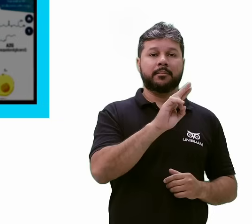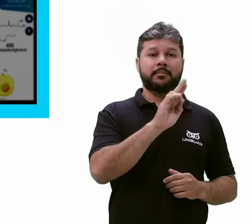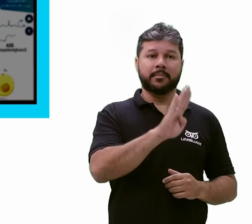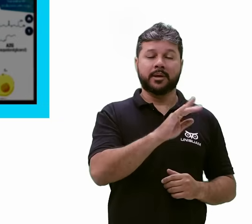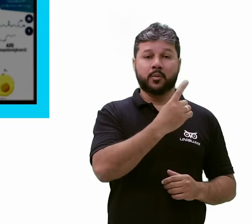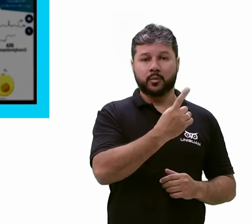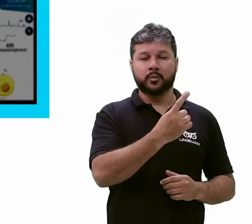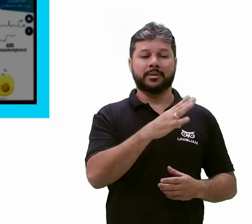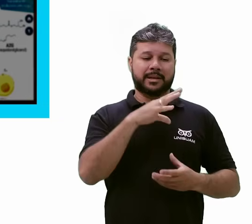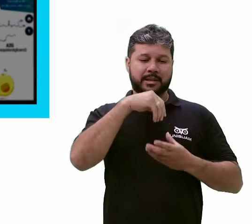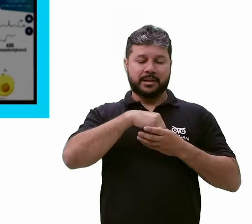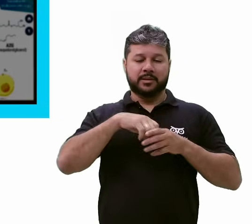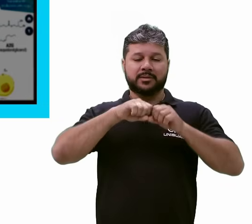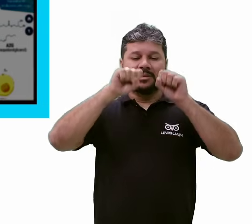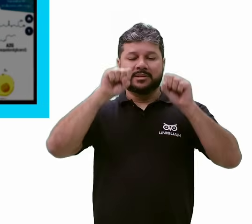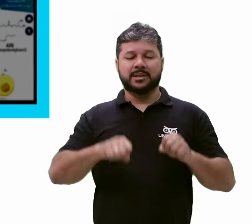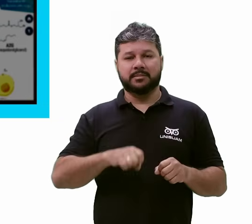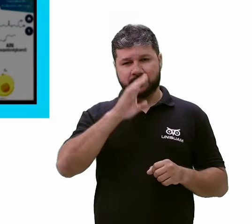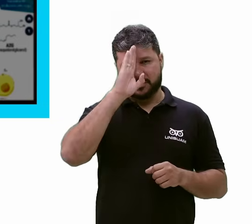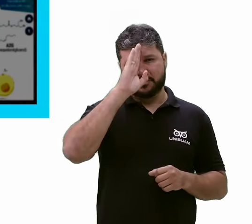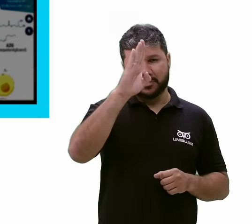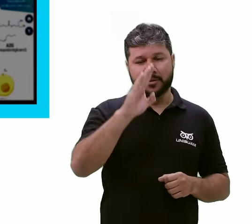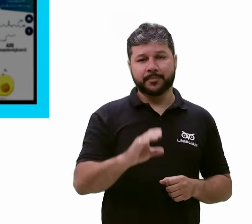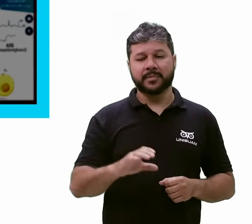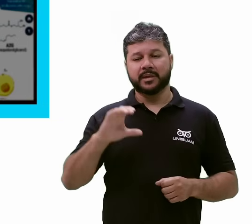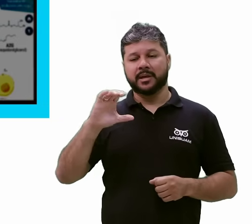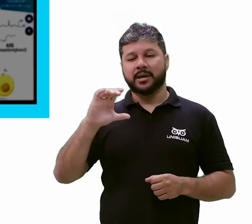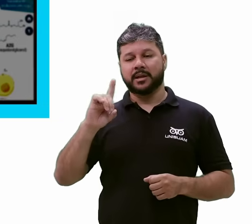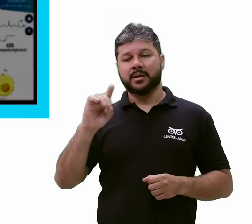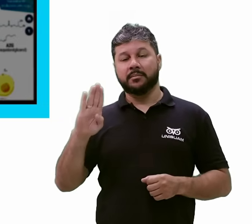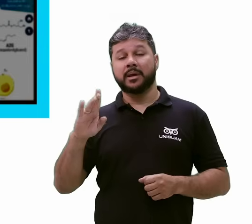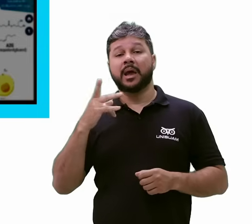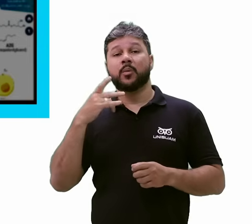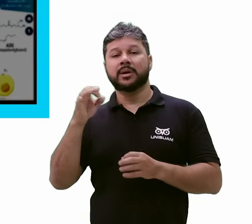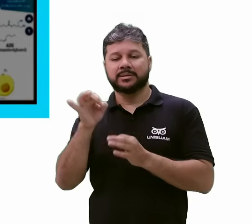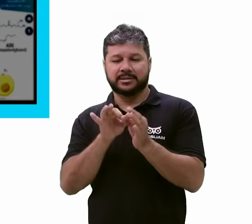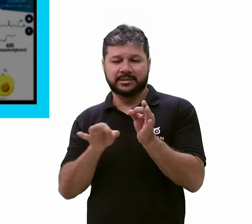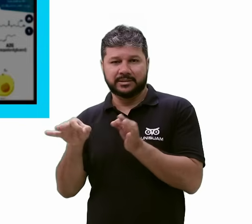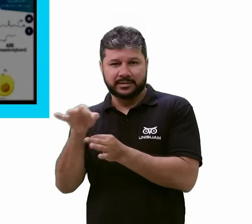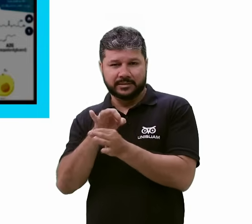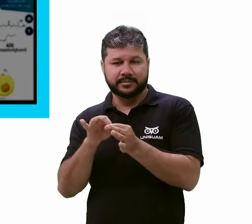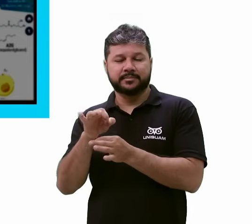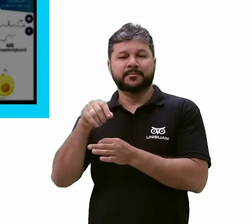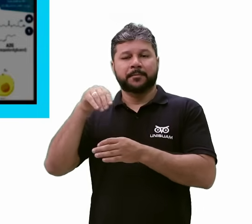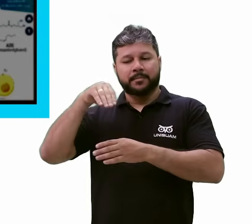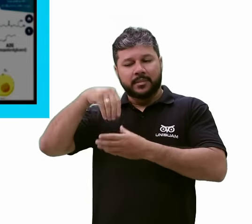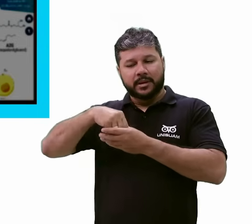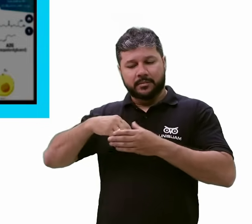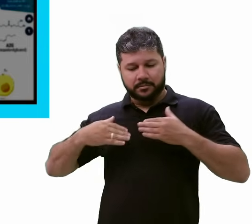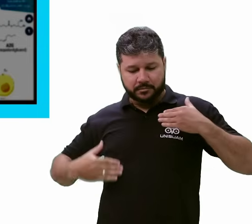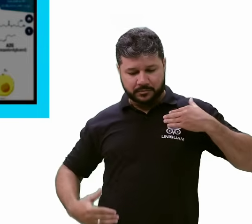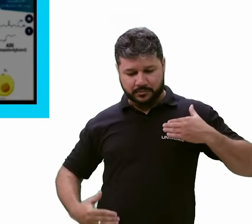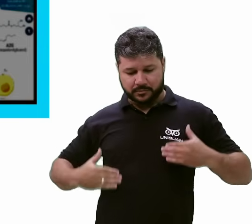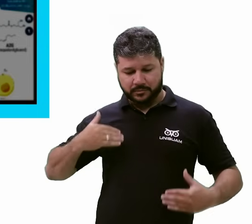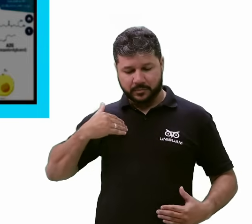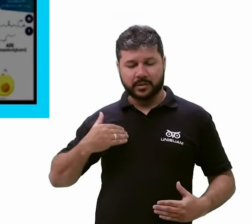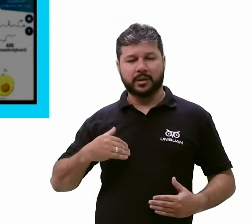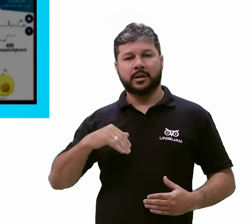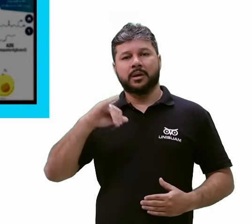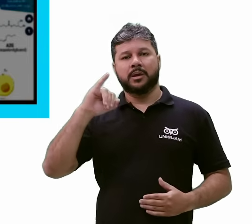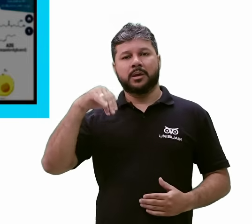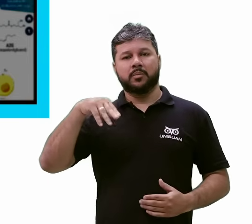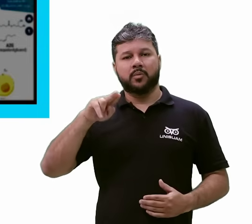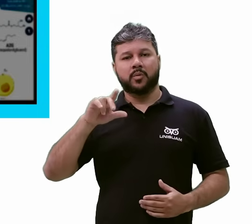sistema nervoso central, tá? E o CB2, ele vai se encontrar em células de tecidos, em